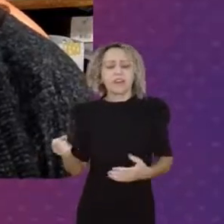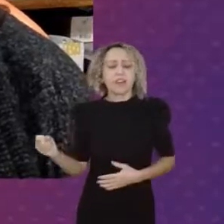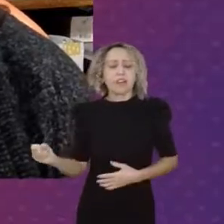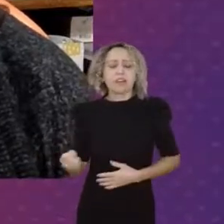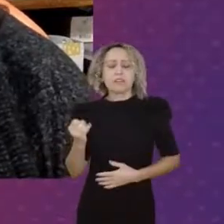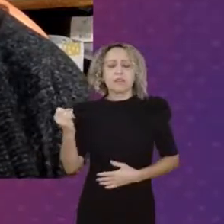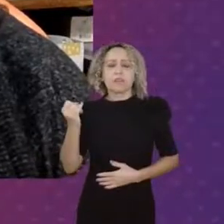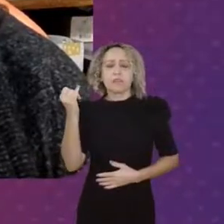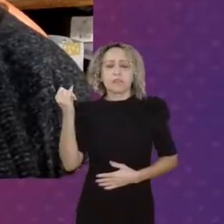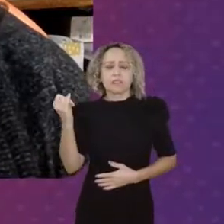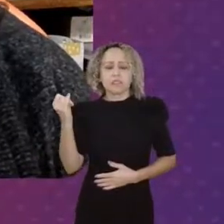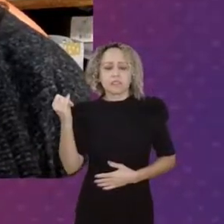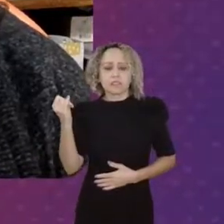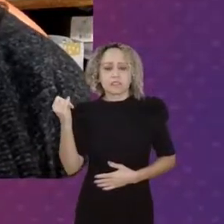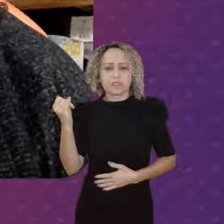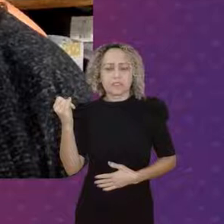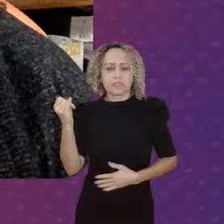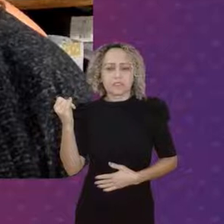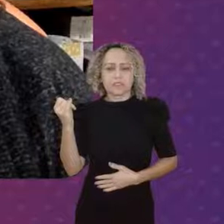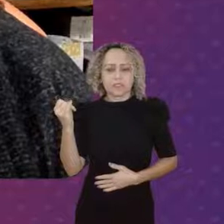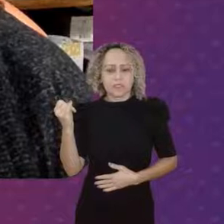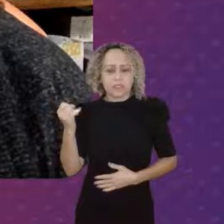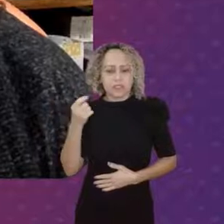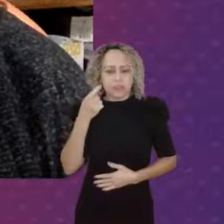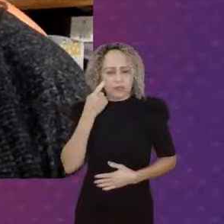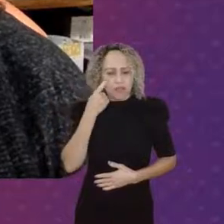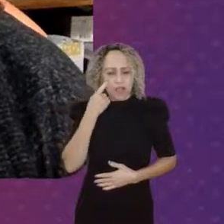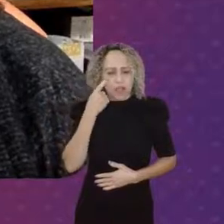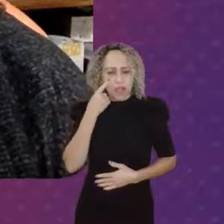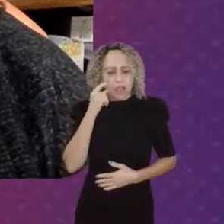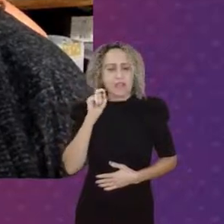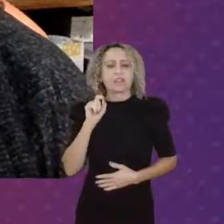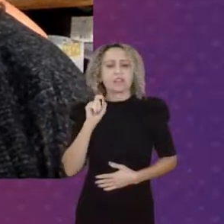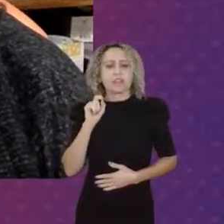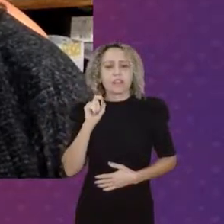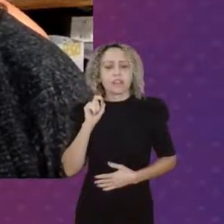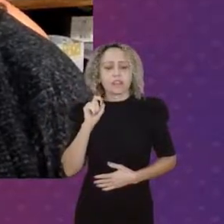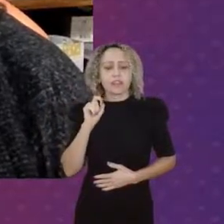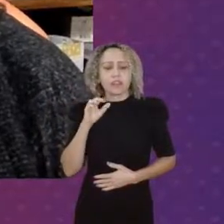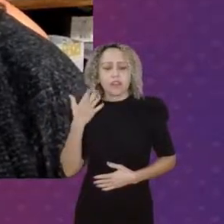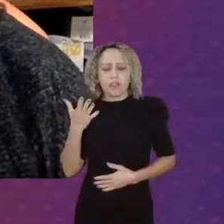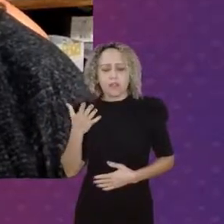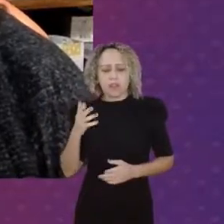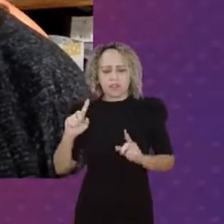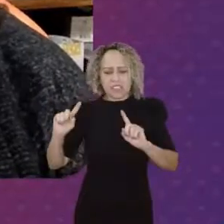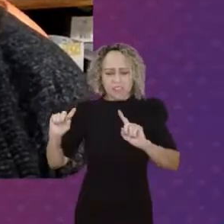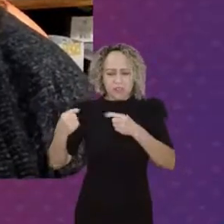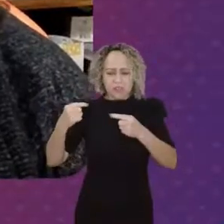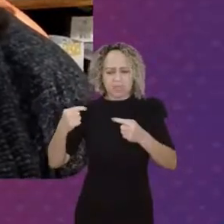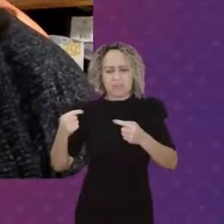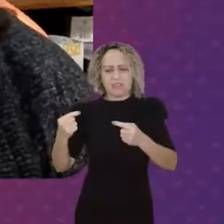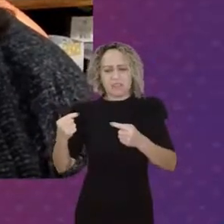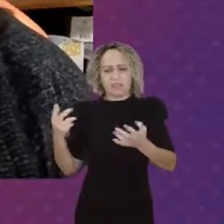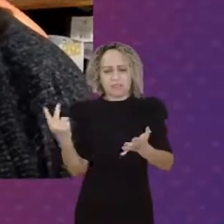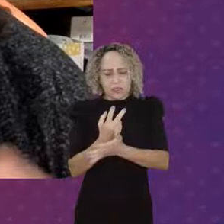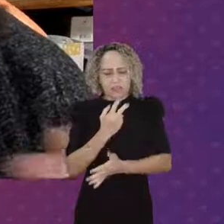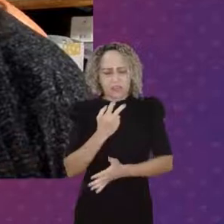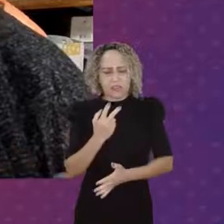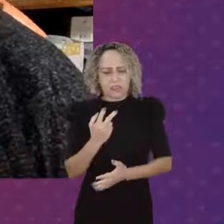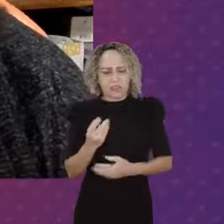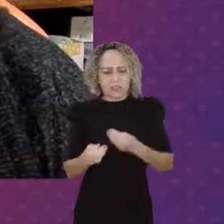a gente ficar atento a isso, porque quando essas ofensas vêm, né, então a gente tem, por